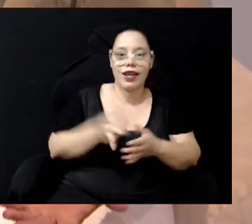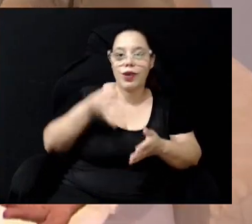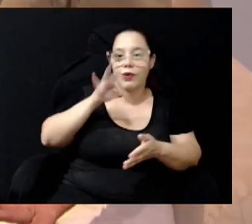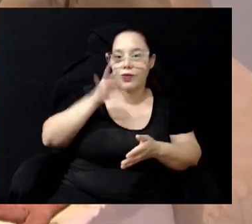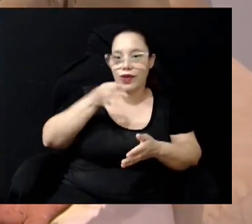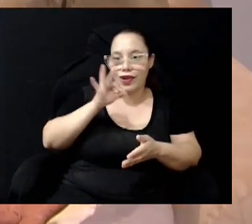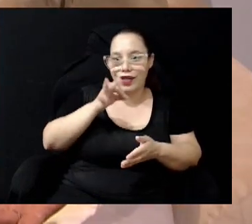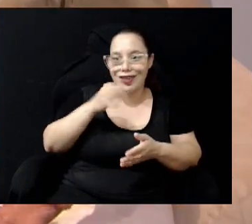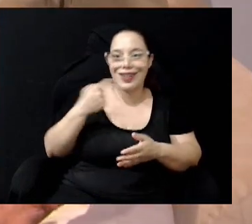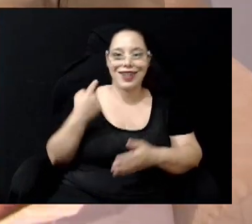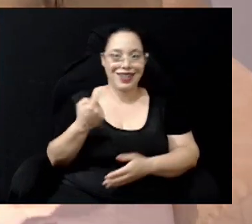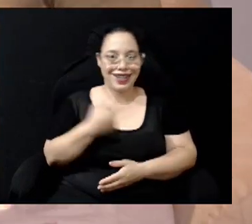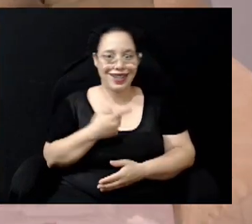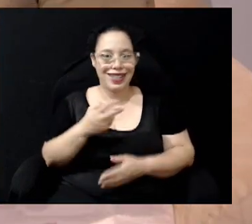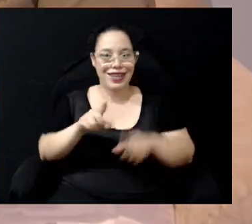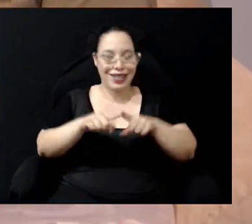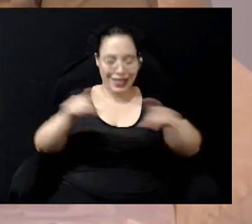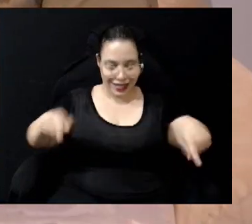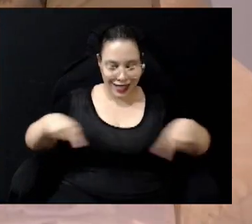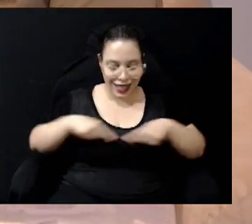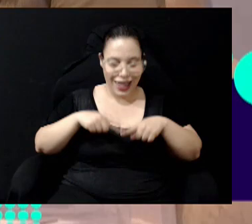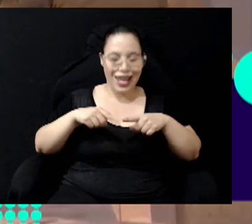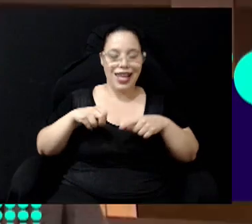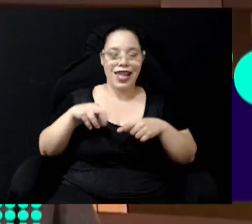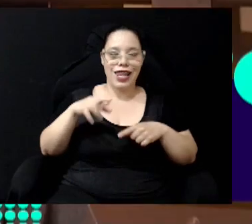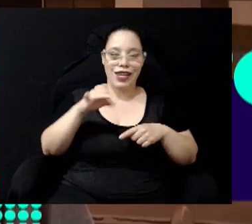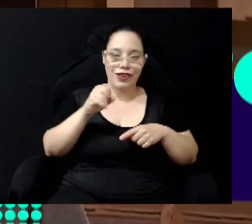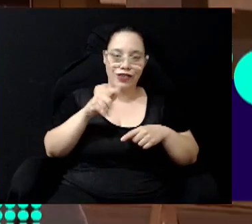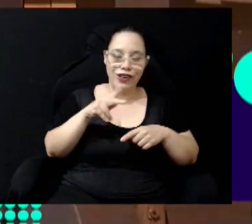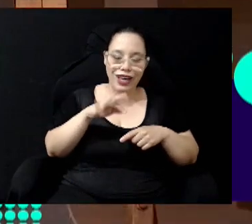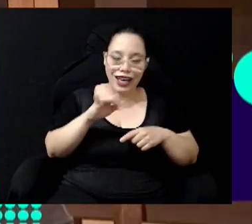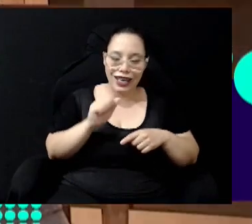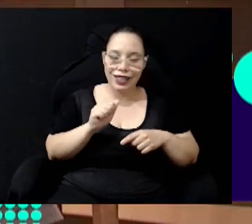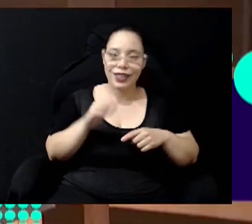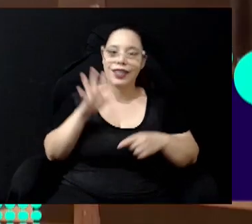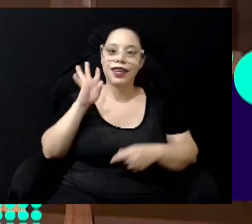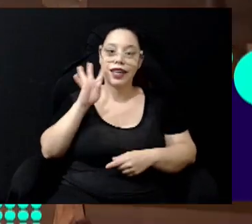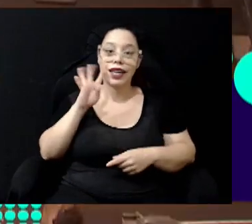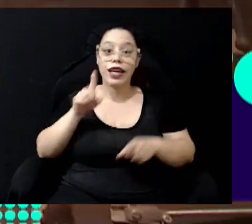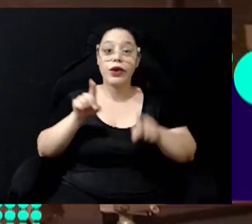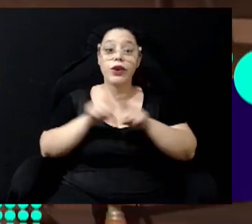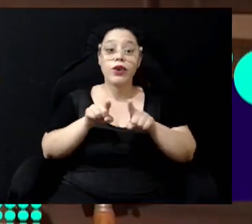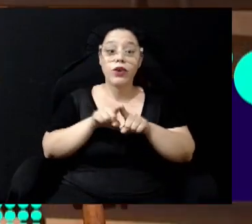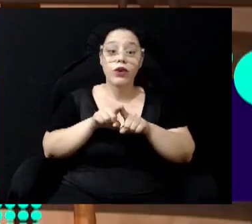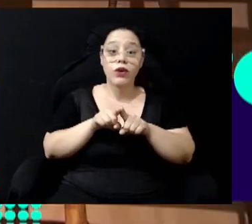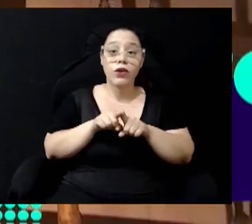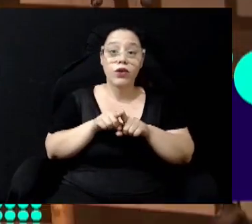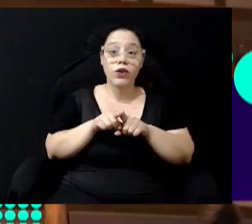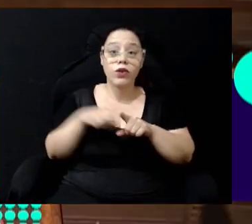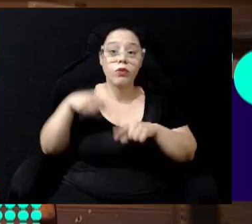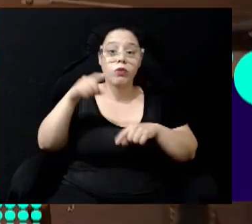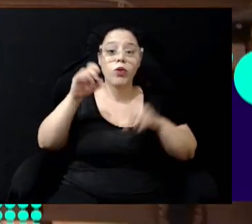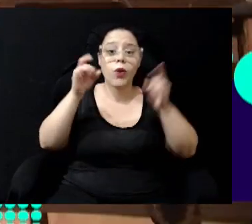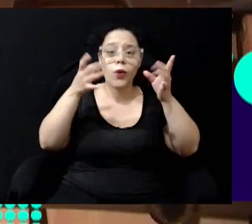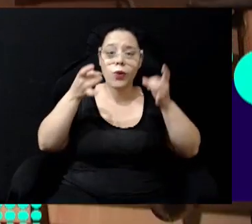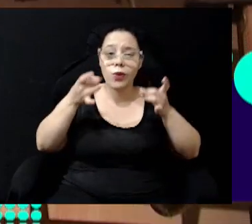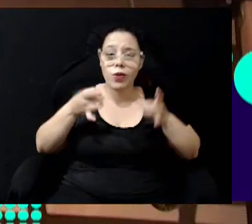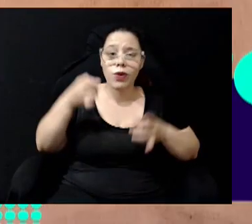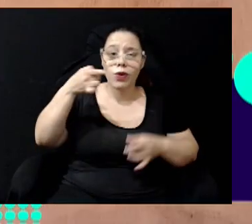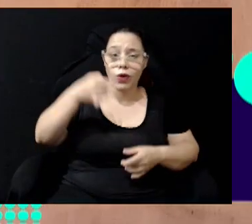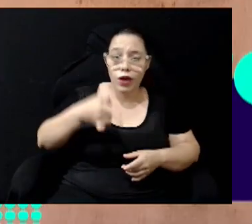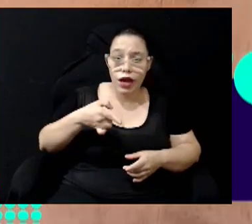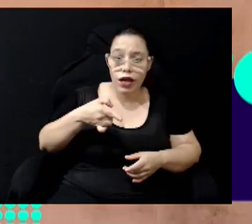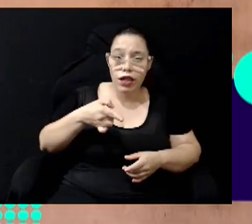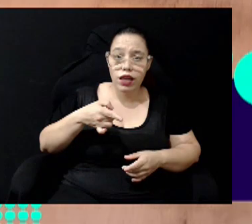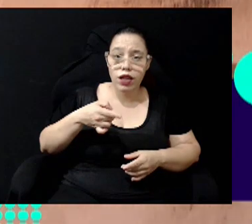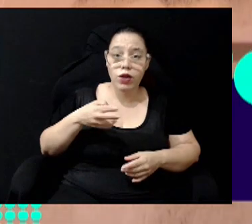estamos na sala da Dona Florinda, né? E uma coisa que é legal também, porque assim, tem muitos detalhes aqui, né, Leonardo? Por